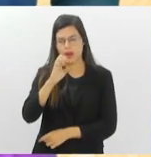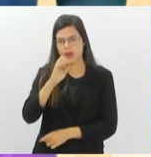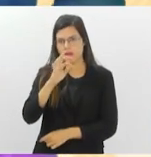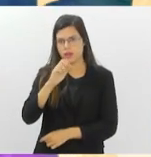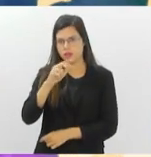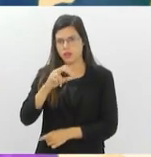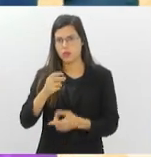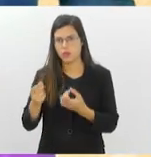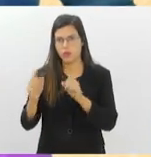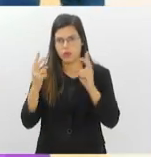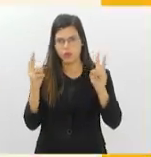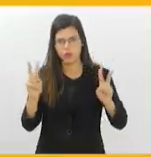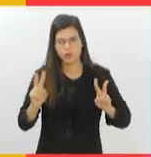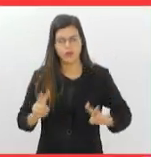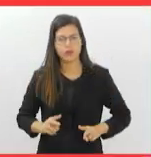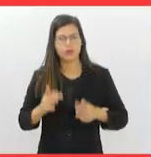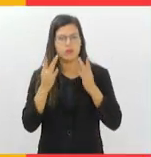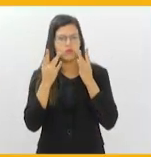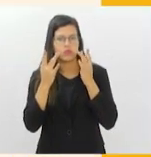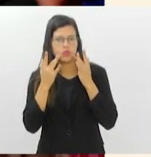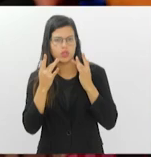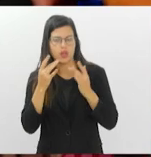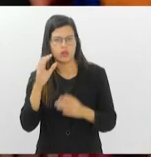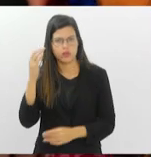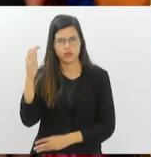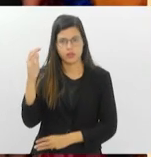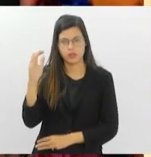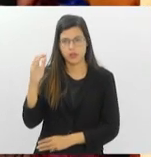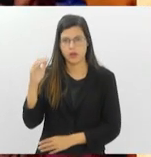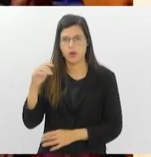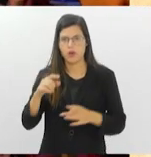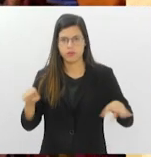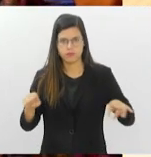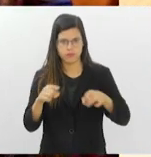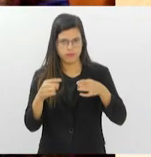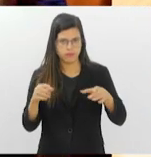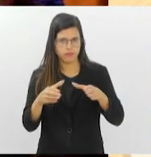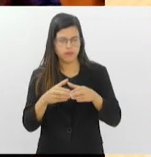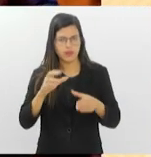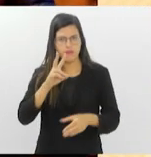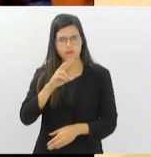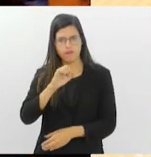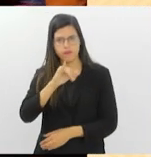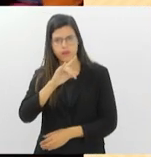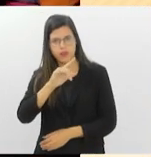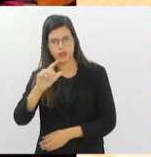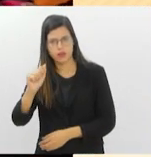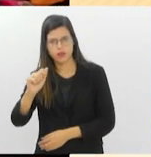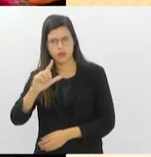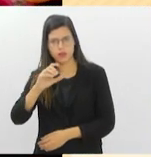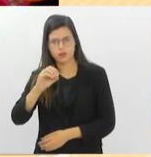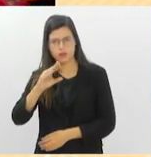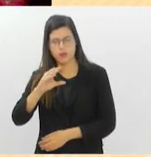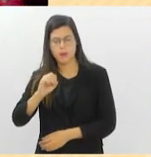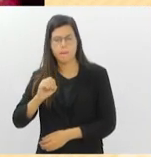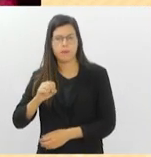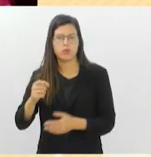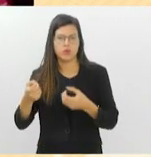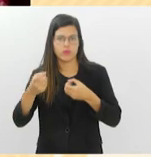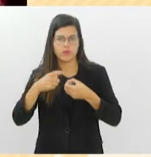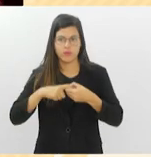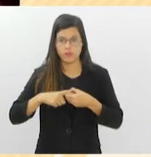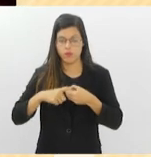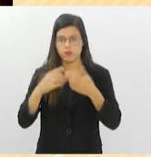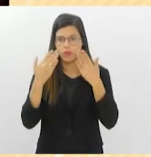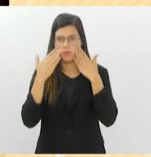no Teatro Municipal de Niterói o couro de câmara da Escola de Música Vila Lobos está de volta aos palcos e apresenta o